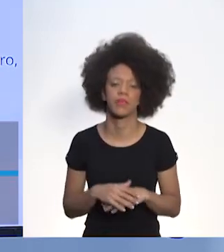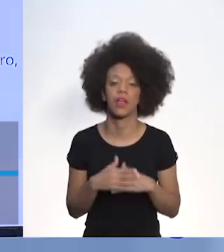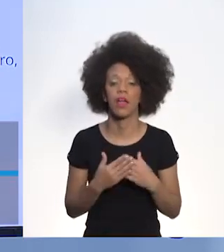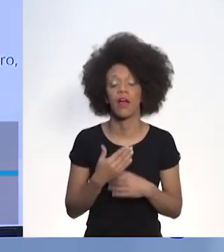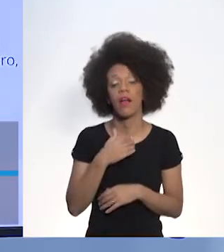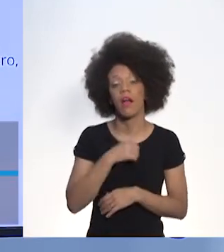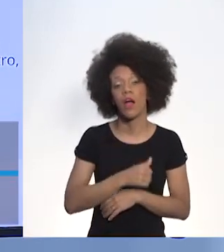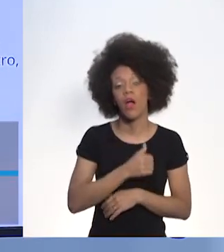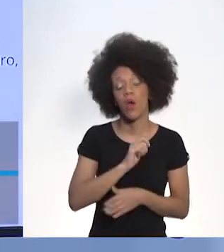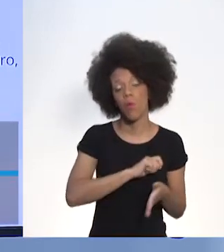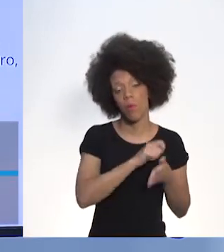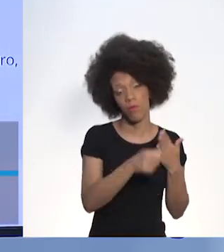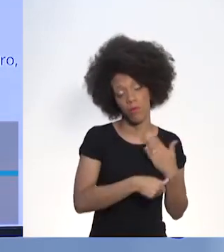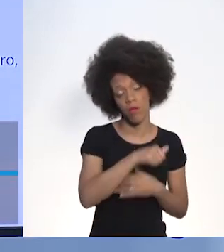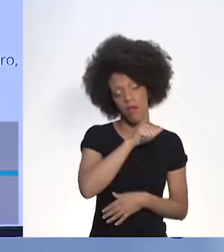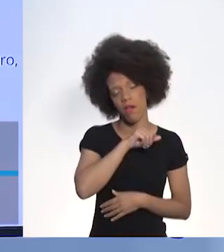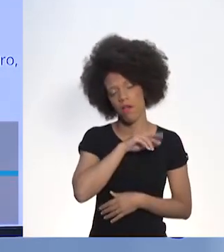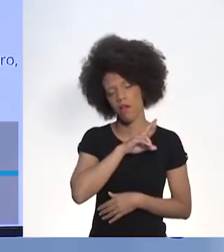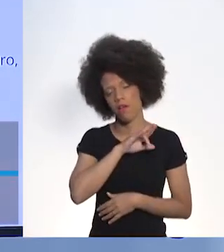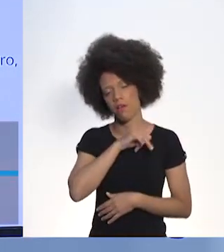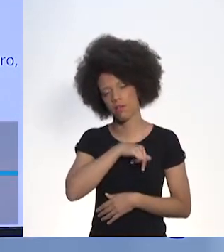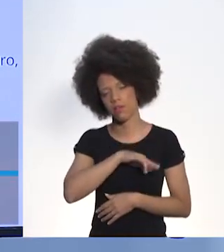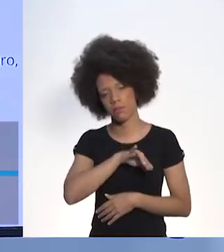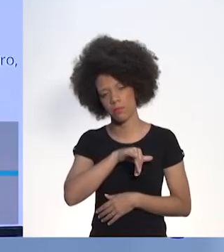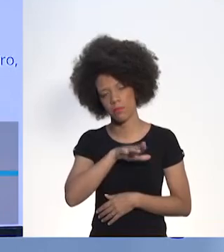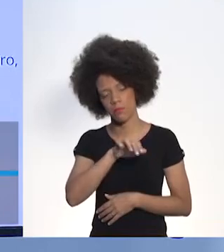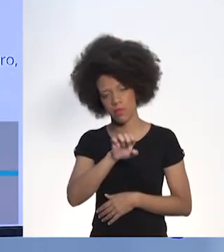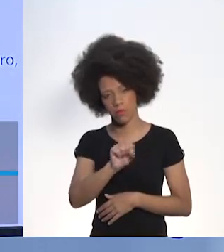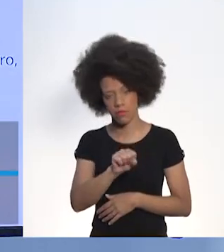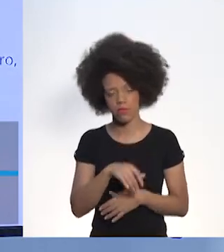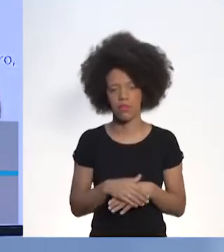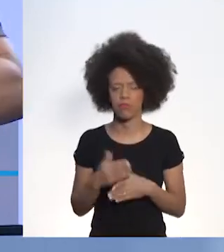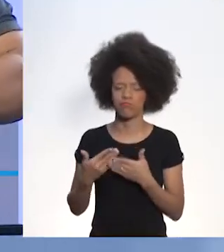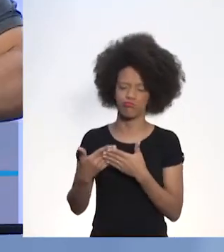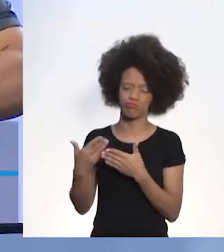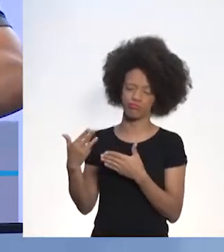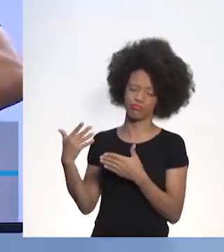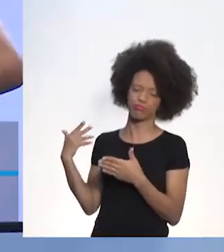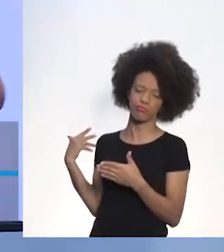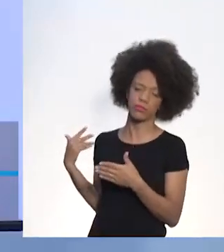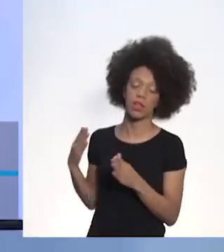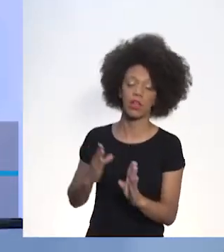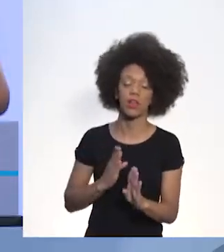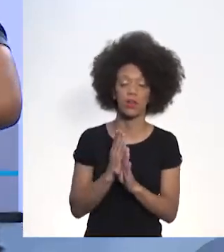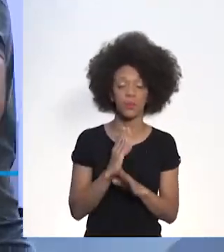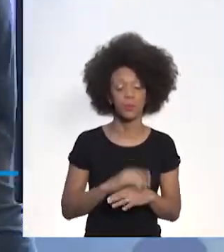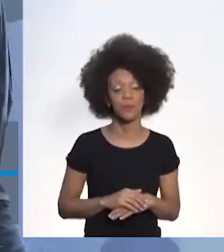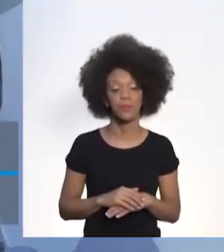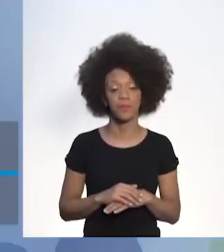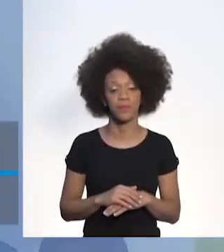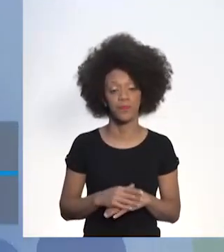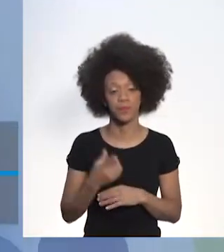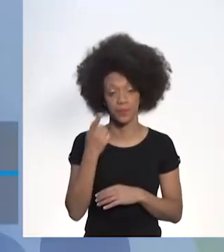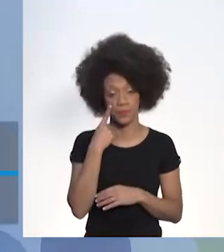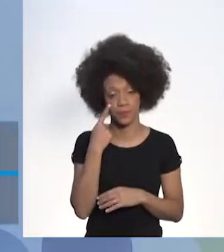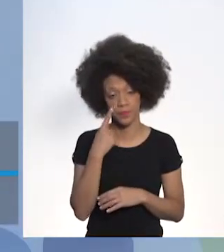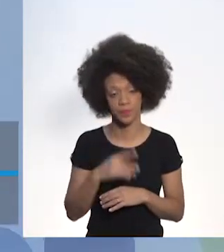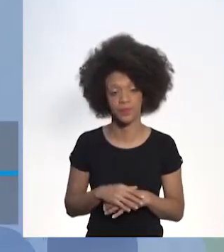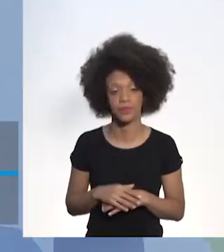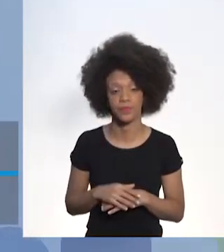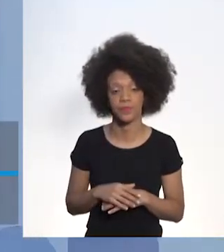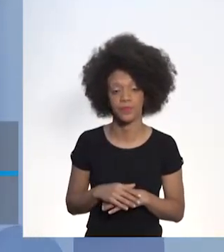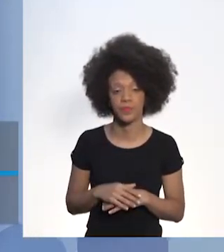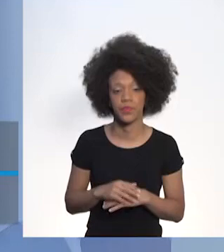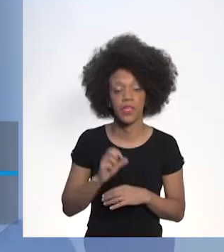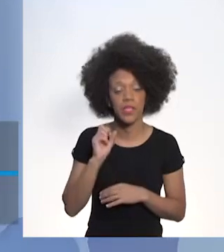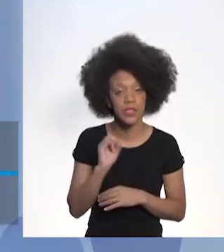ele criou uma relação muito tempo atrás, muito tempo atrás. E o que ele fez? Ó, vou voltar aqui olha aqui na tela, ó.